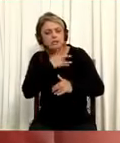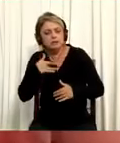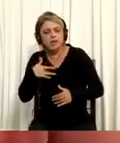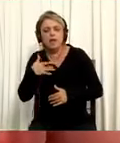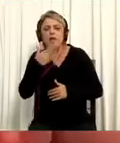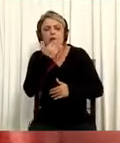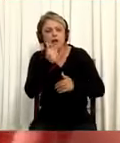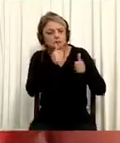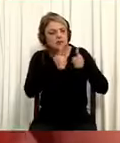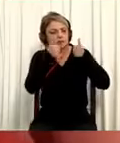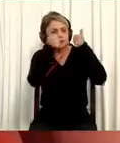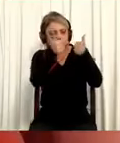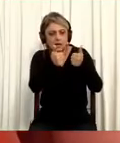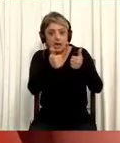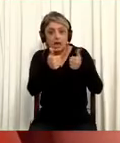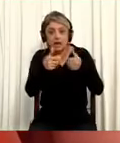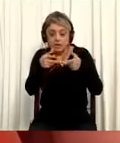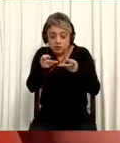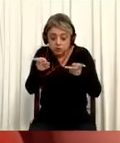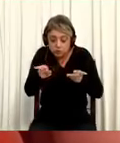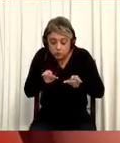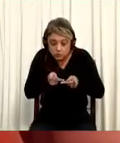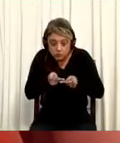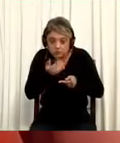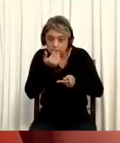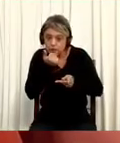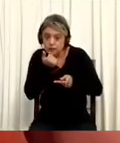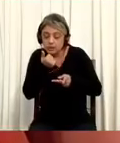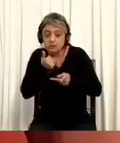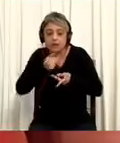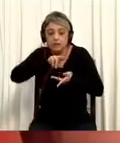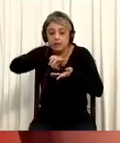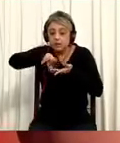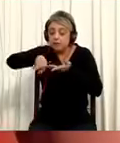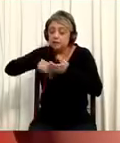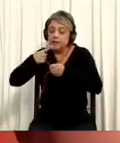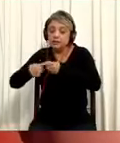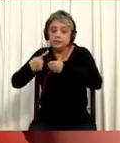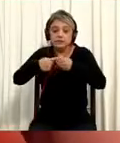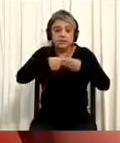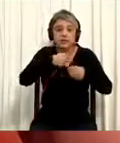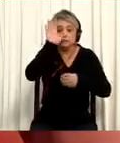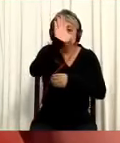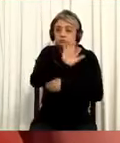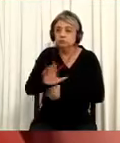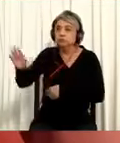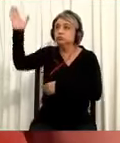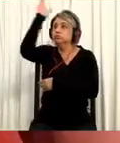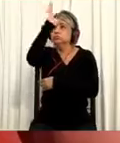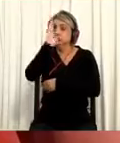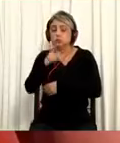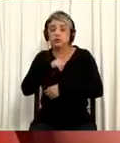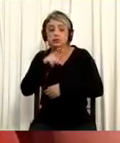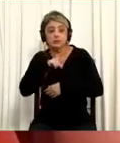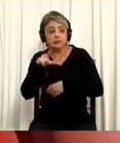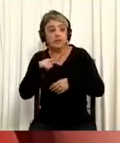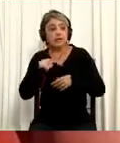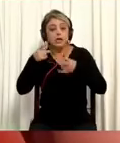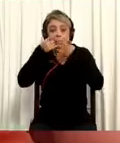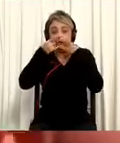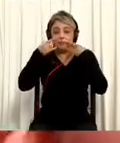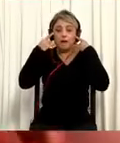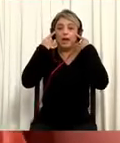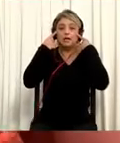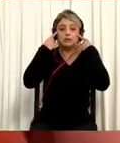qualidade, além de marmitas que eles entregam em várias cidades do Brasil, também tem mutirão de